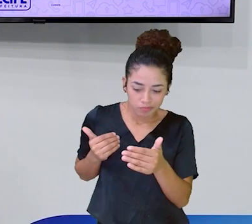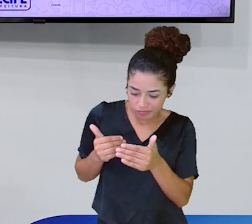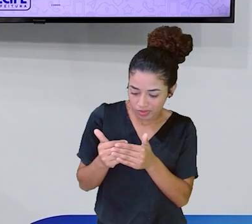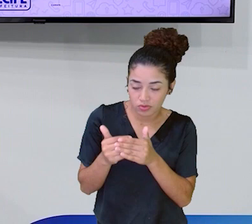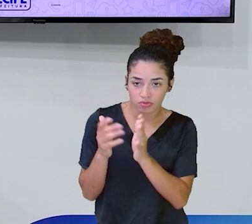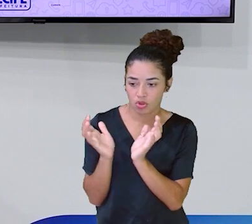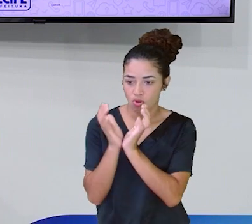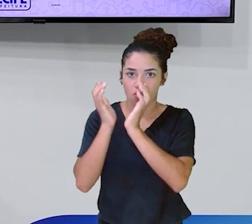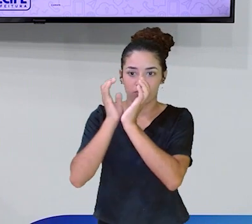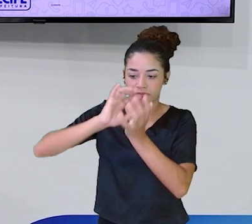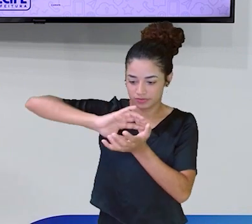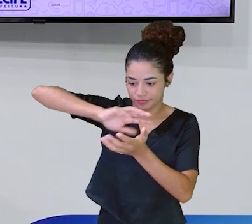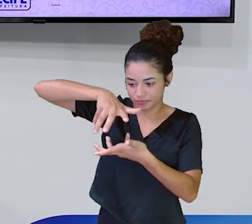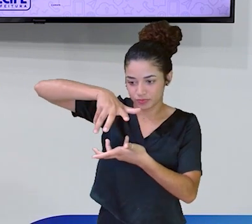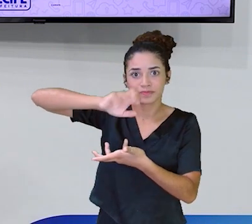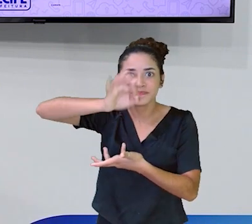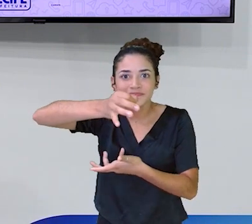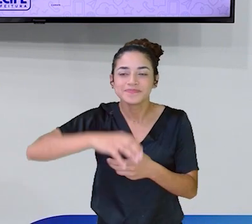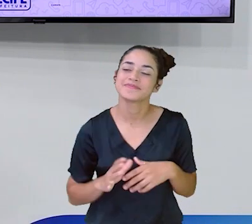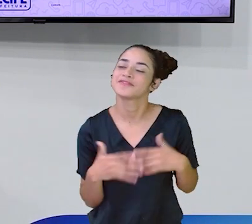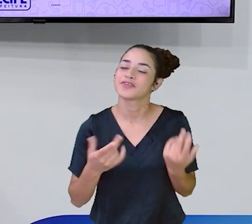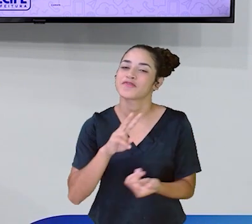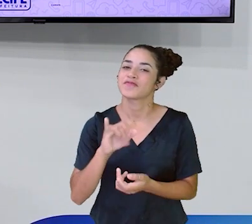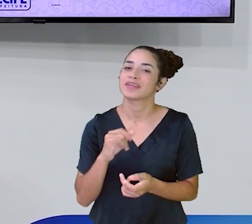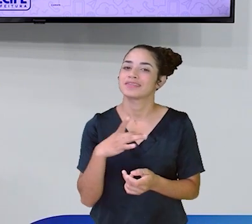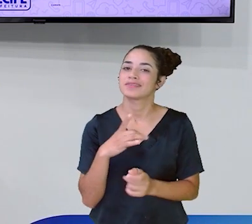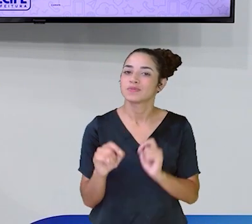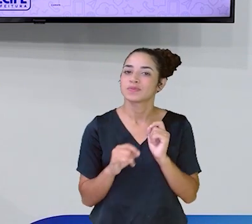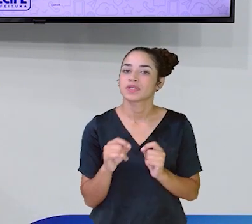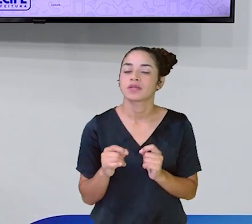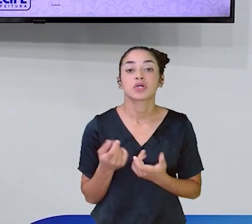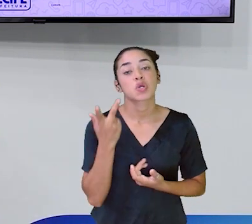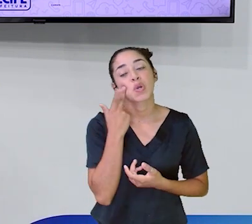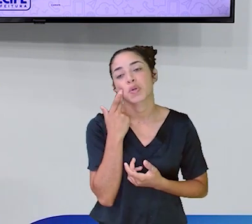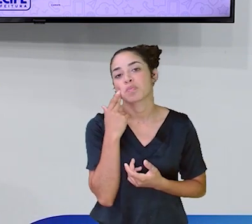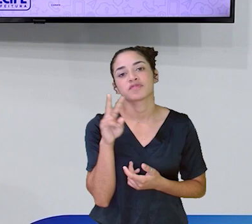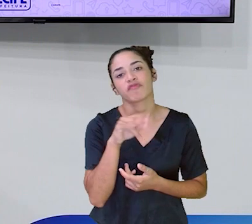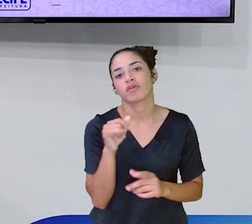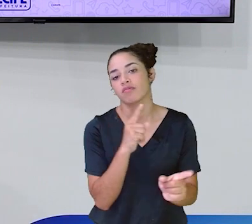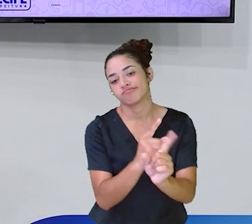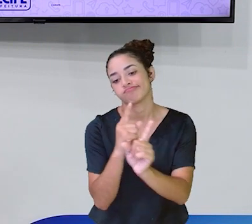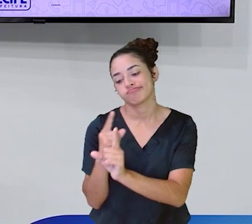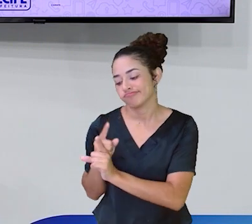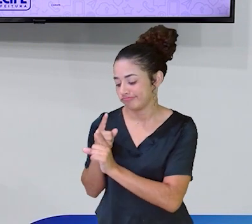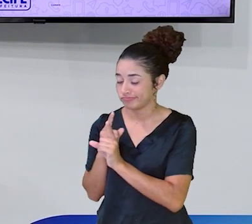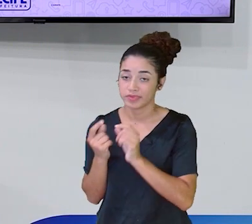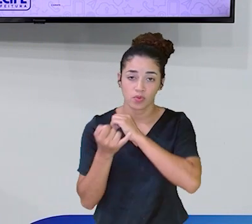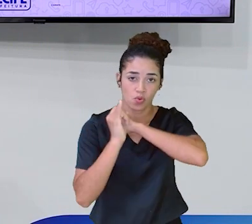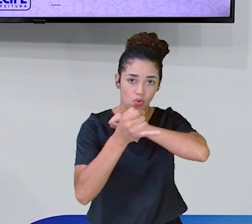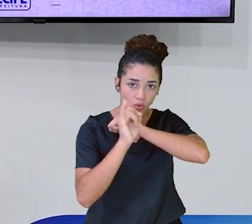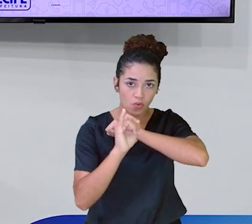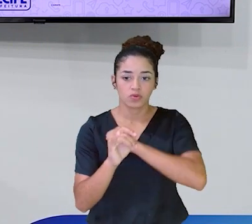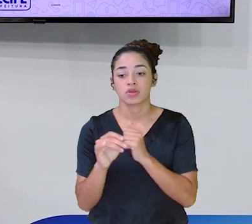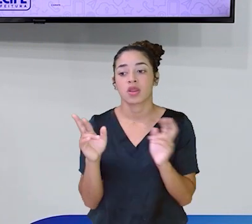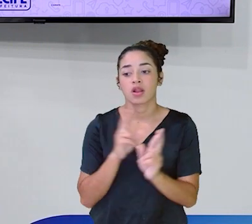iniciar a Copa do Mundo. Então, vai ser muito comum você encontrar crônicas